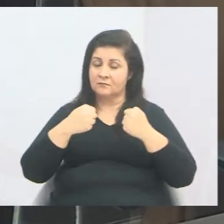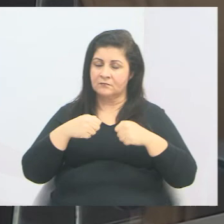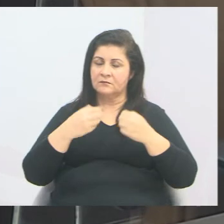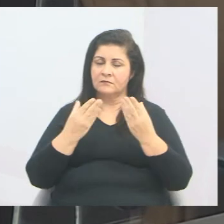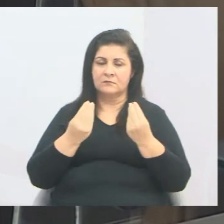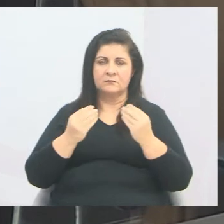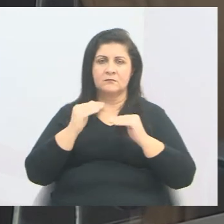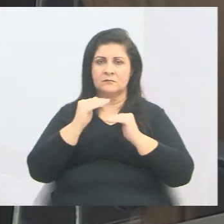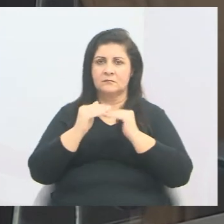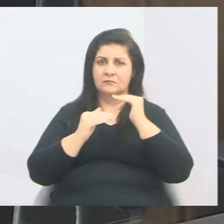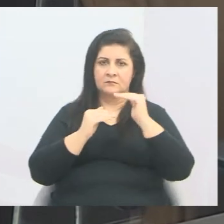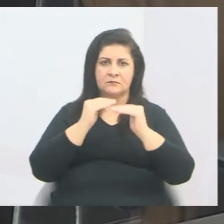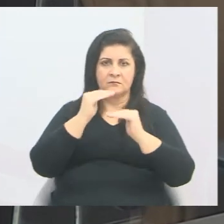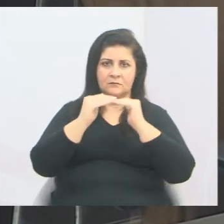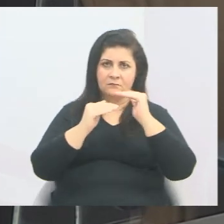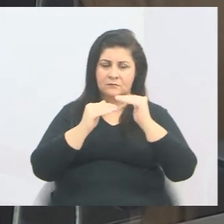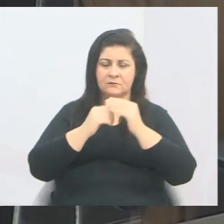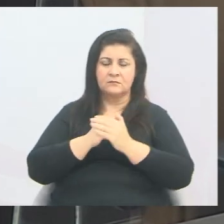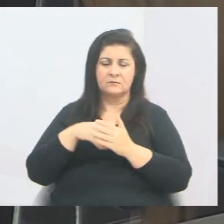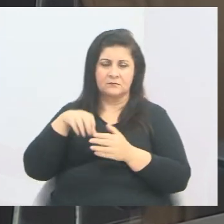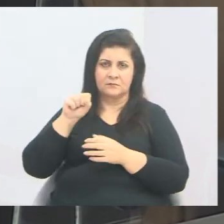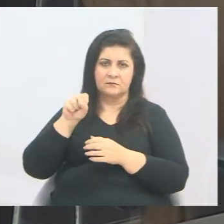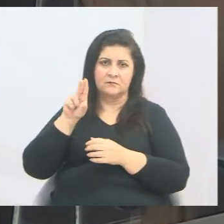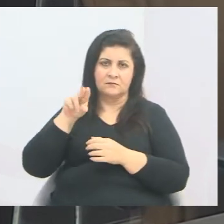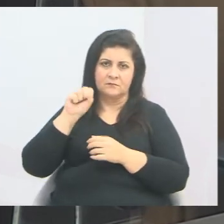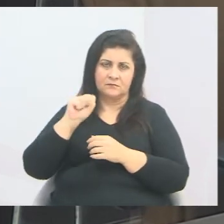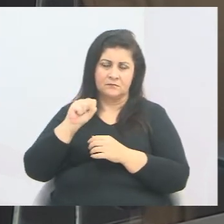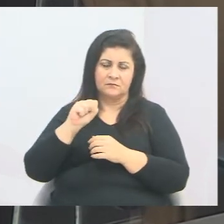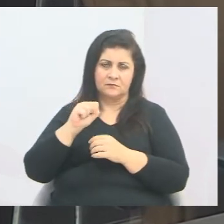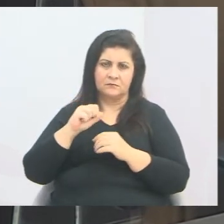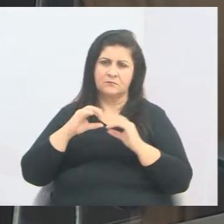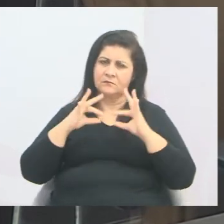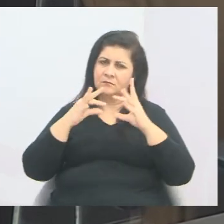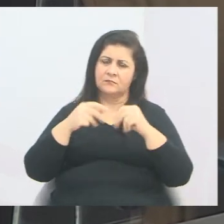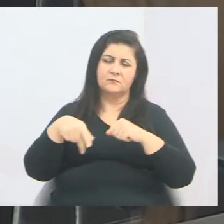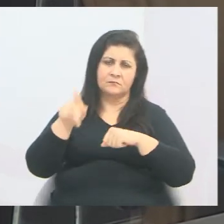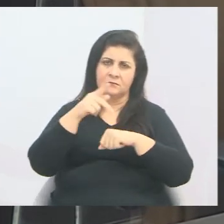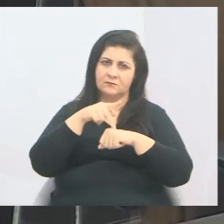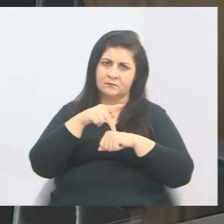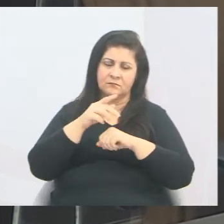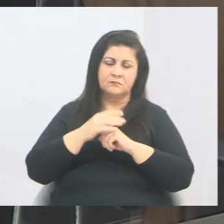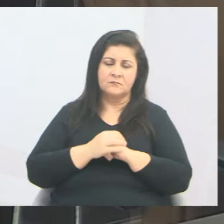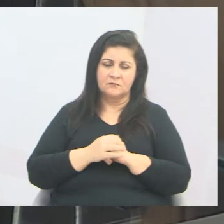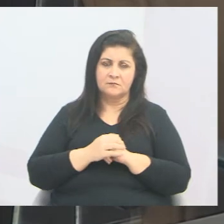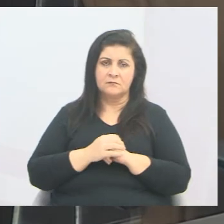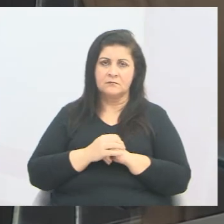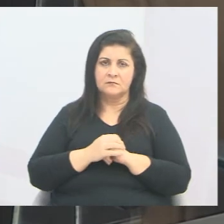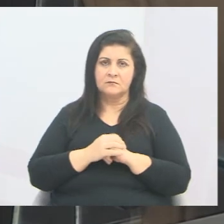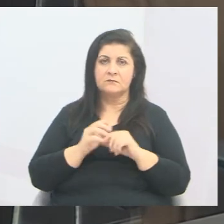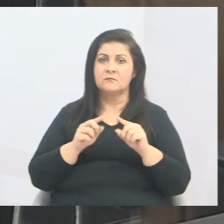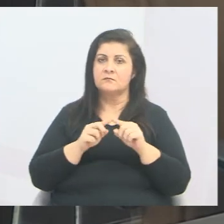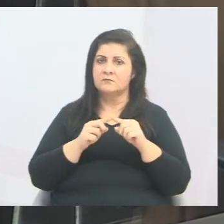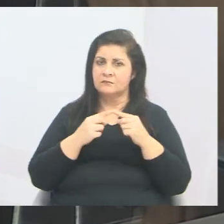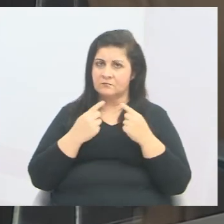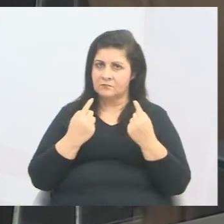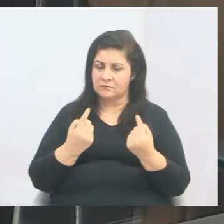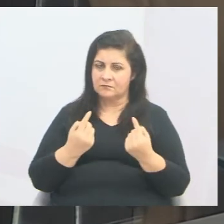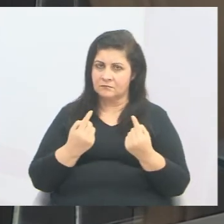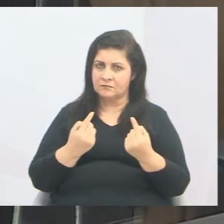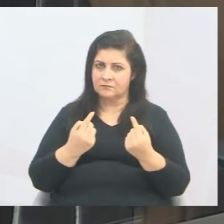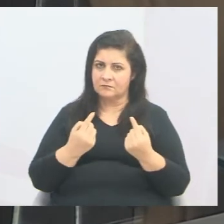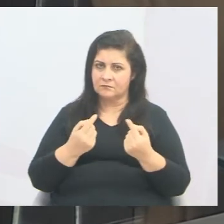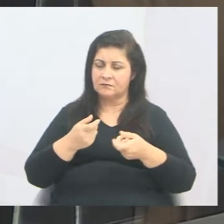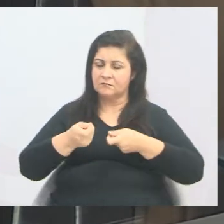com relação ao atendimento SUS em todo o nosso país, não só no município de Jacareí. Mas quando uma gestão